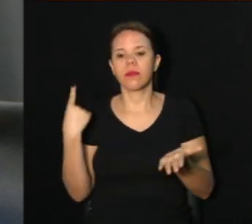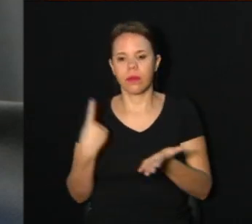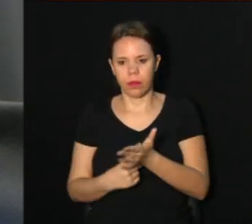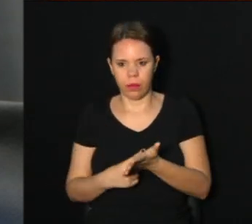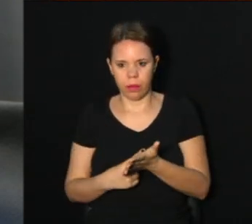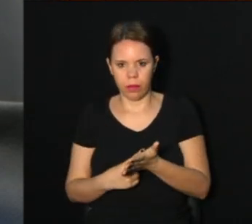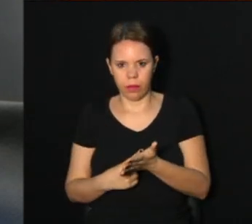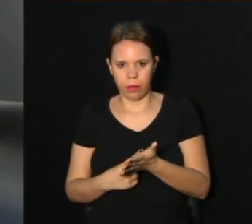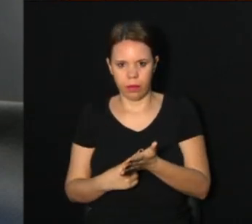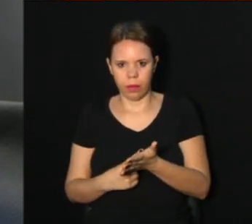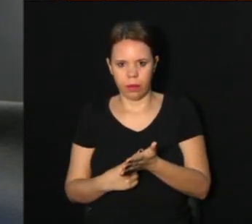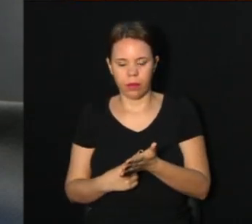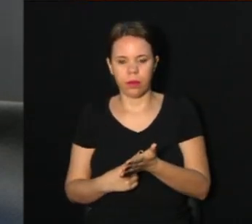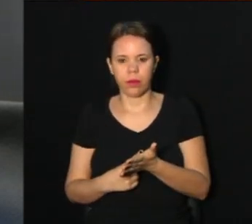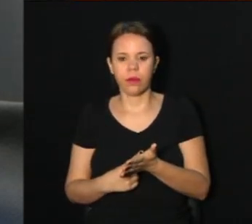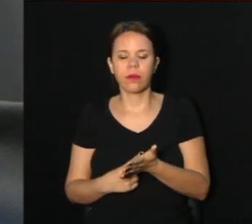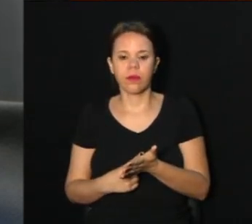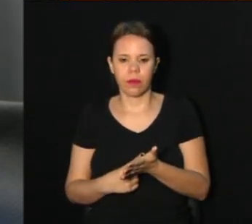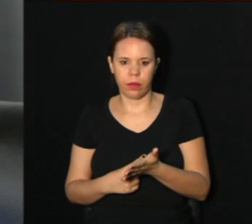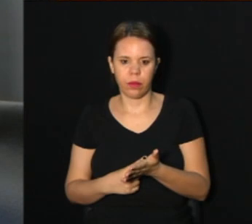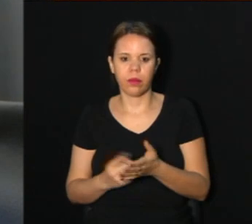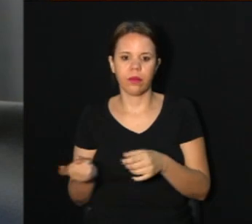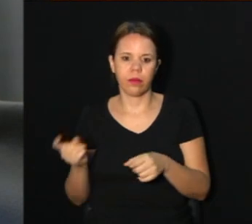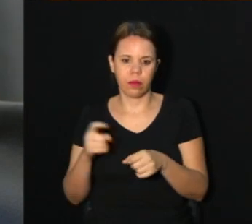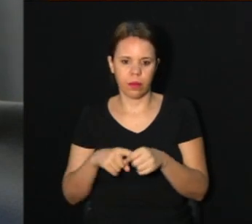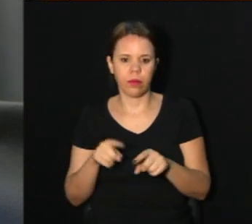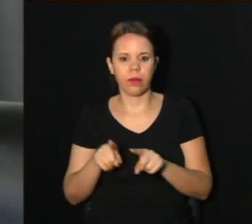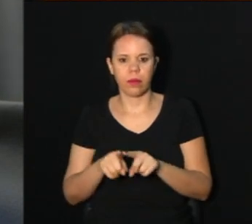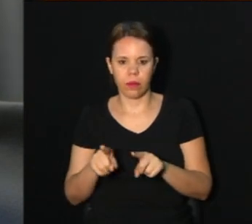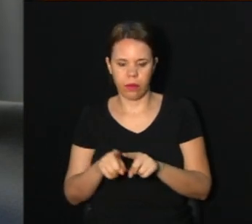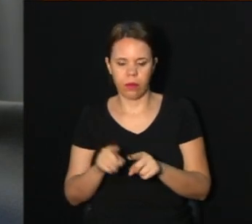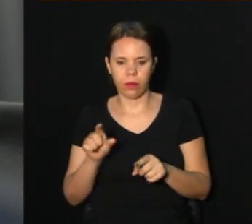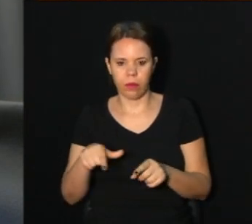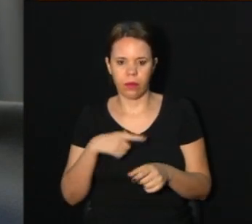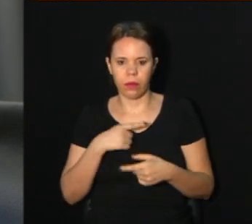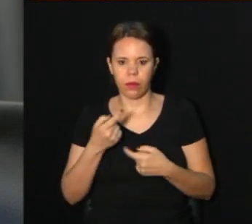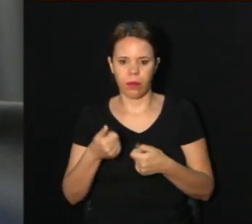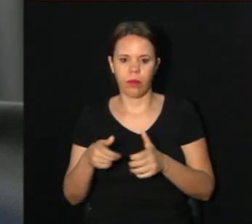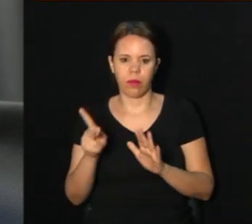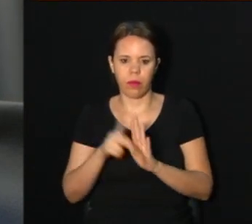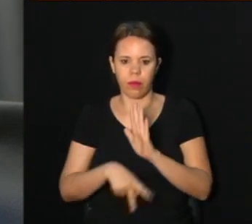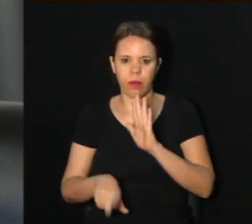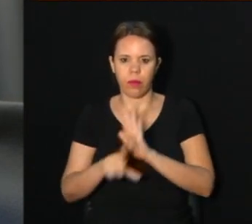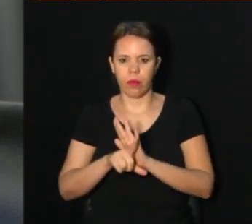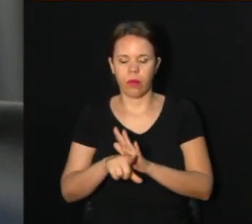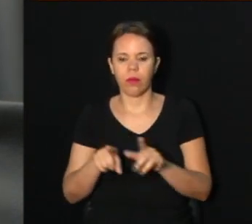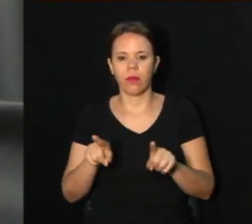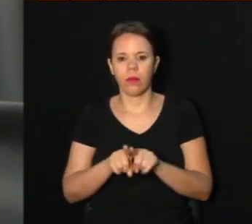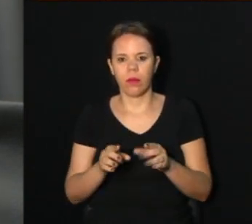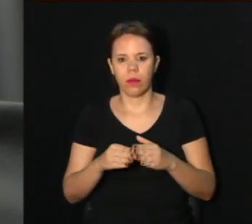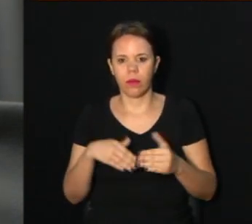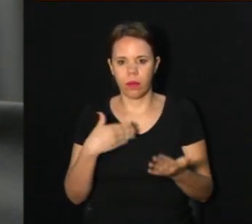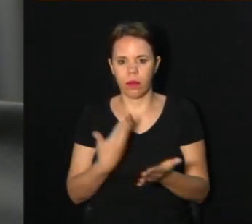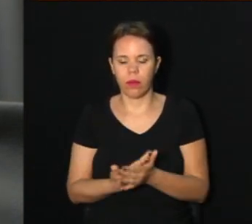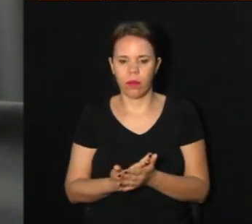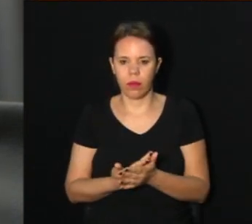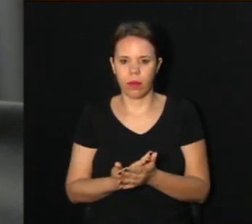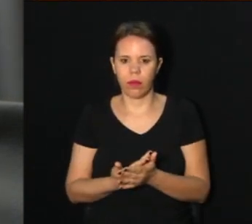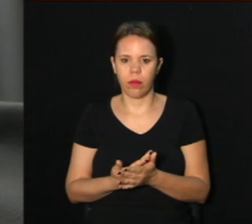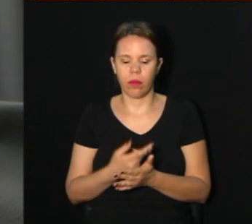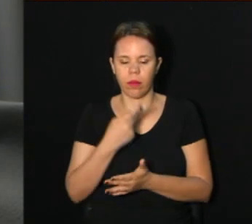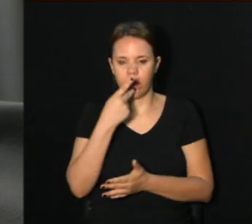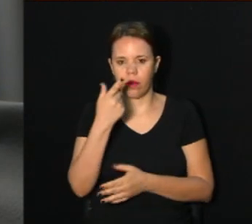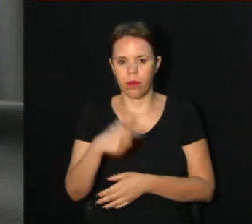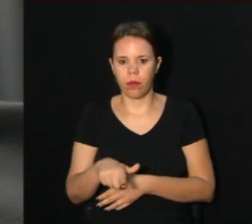que voltará esse dispositivo ao projeto de lei mediante uma emenda. Então, ratifico o que eu